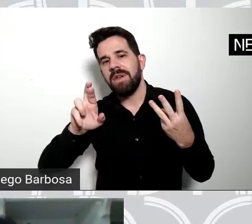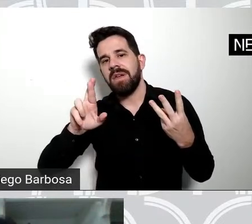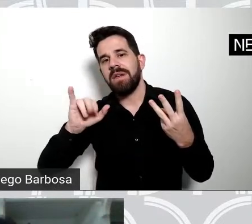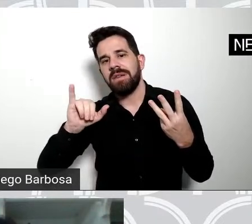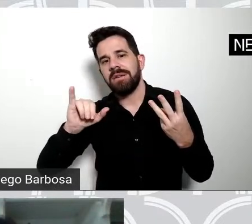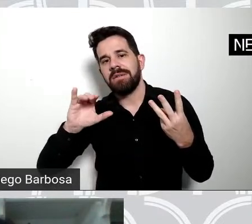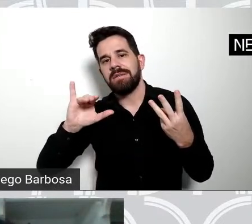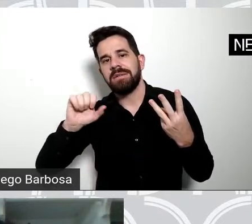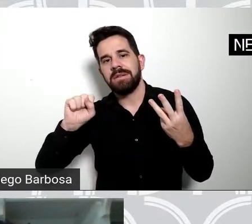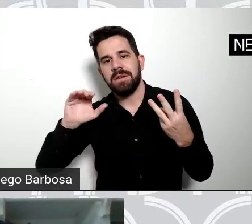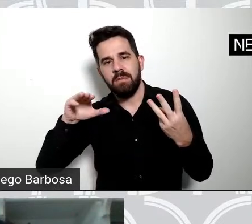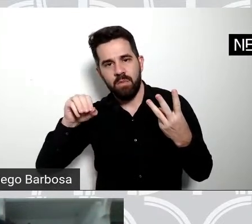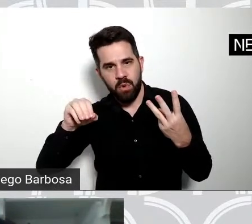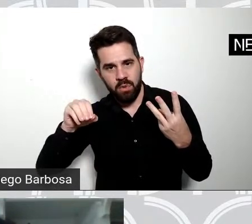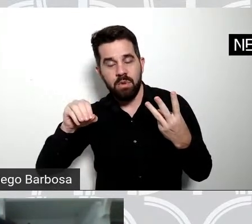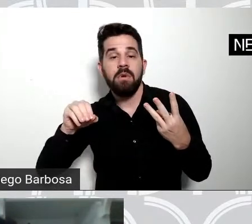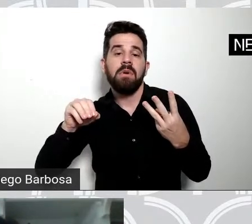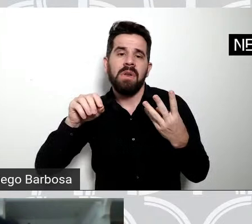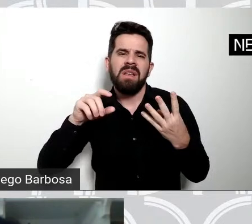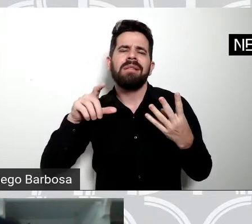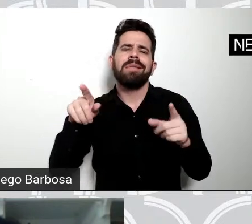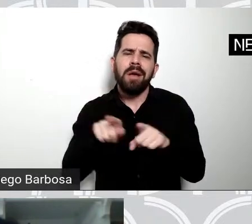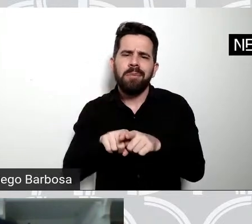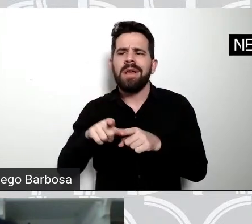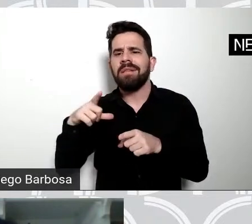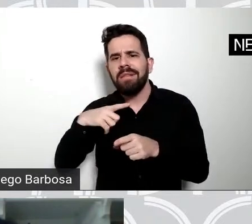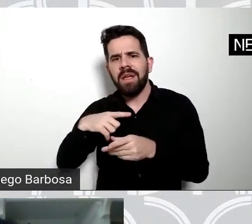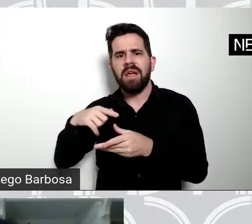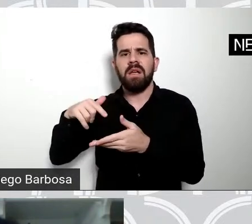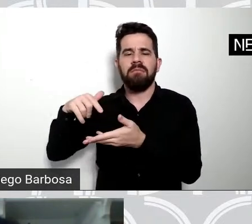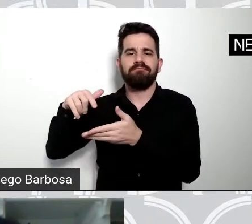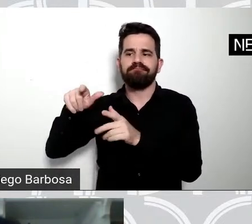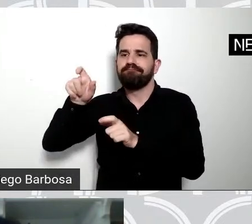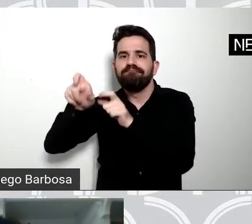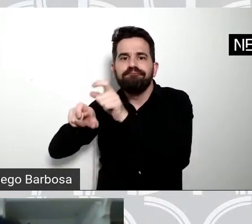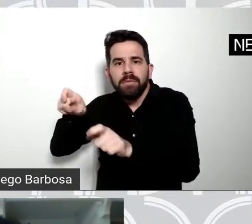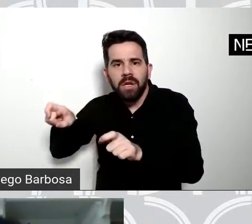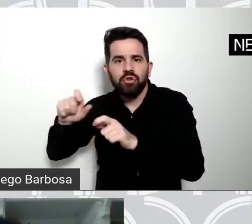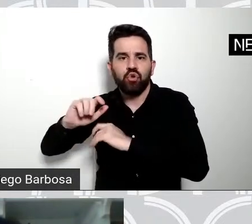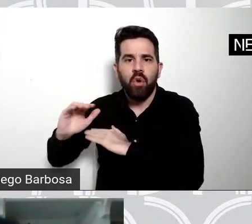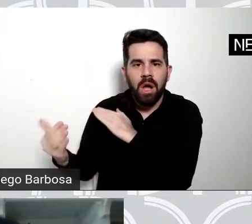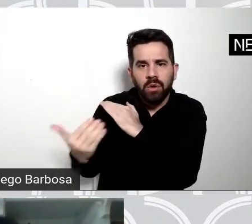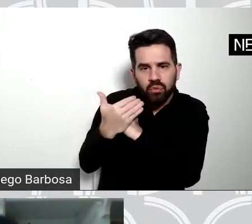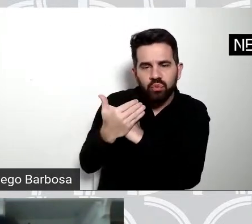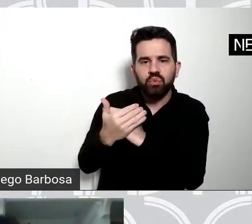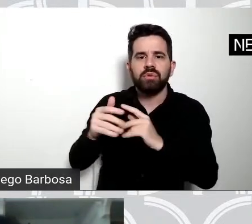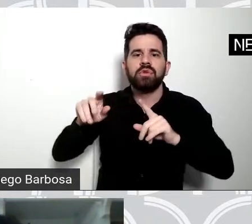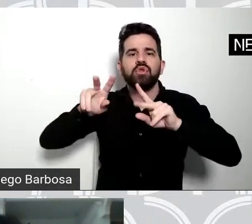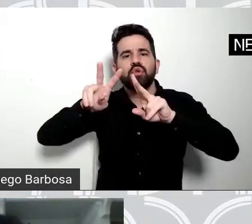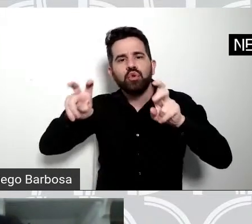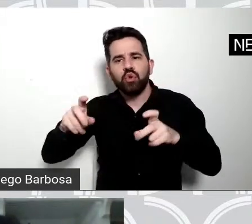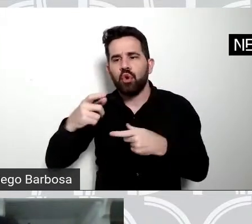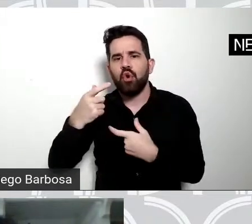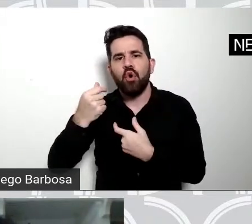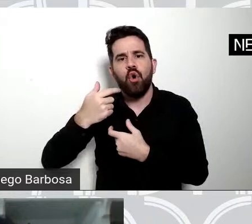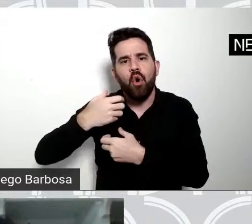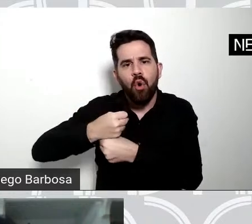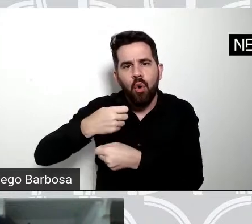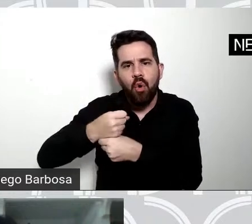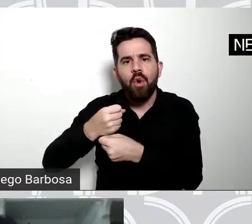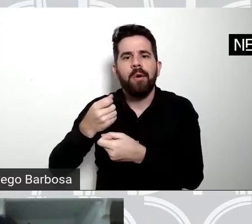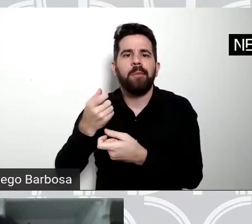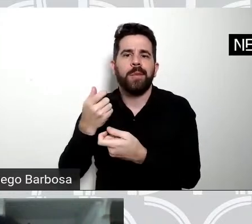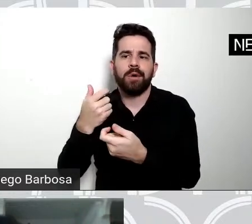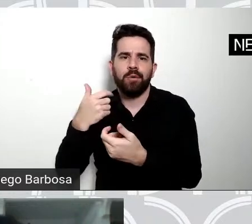toda a parte de secretaria e de prestações de contas dos eventos, que são a Adélia Vaz e